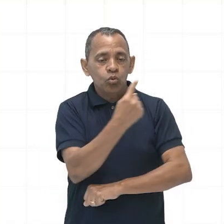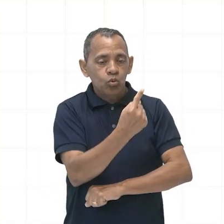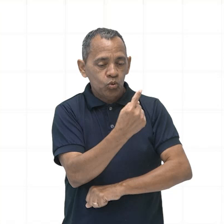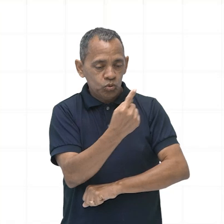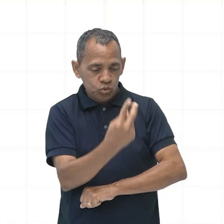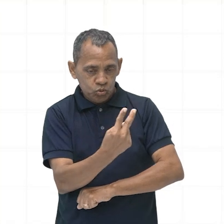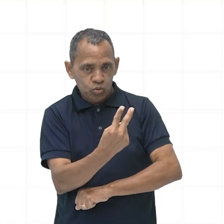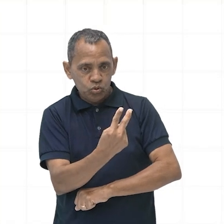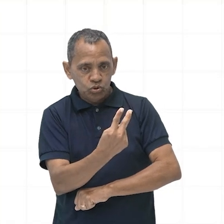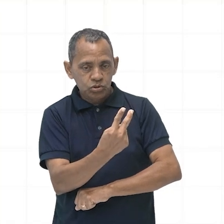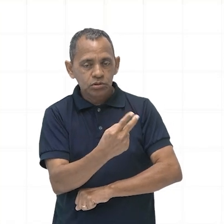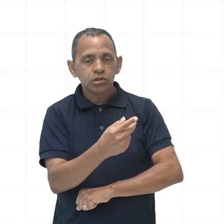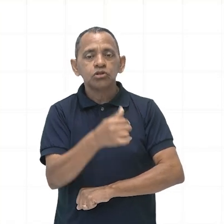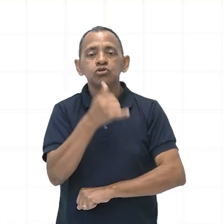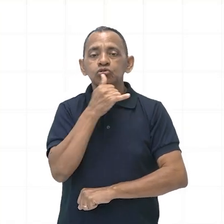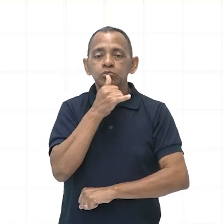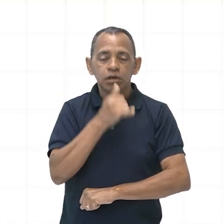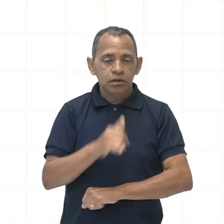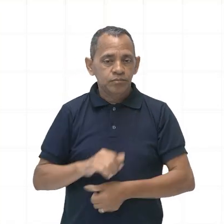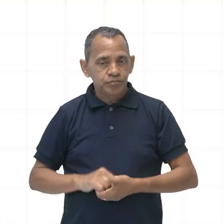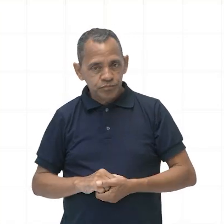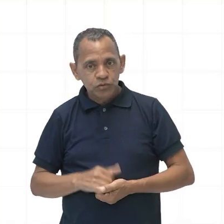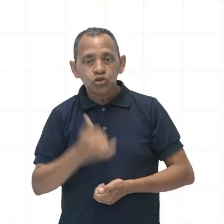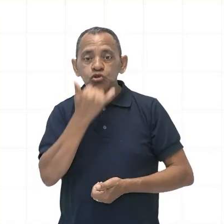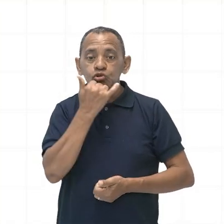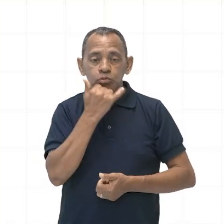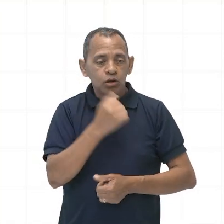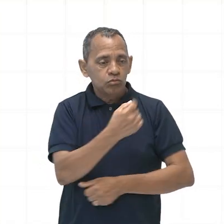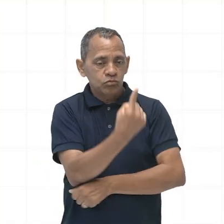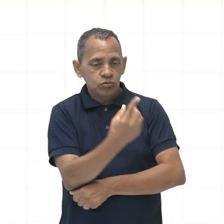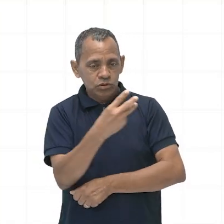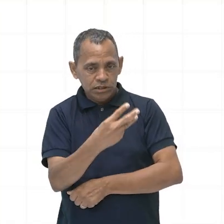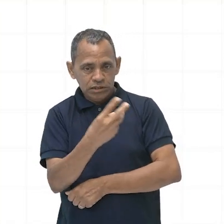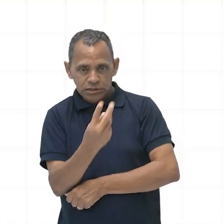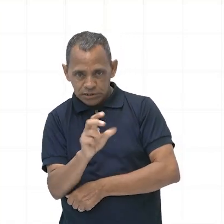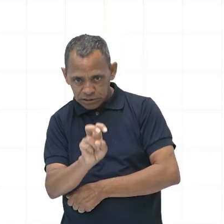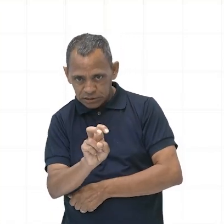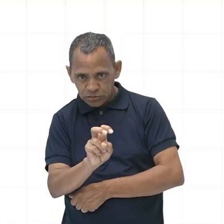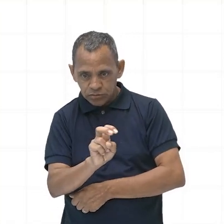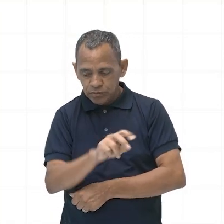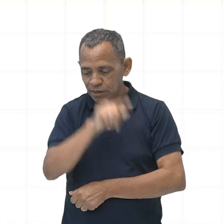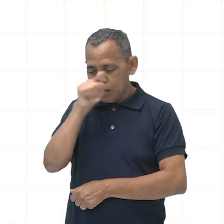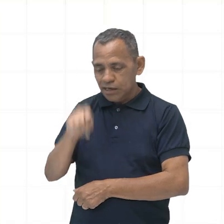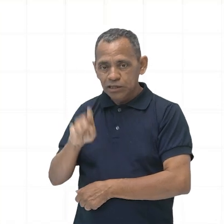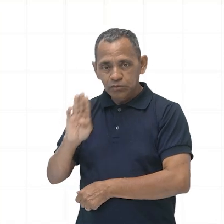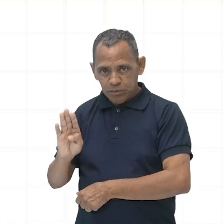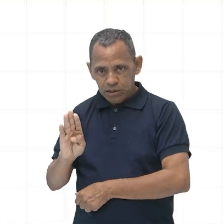1, 3, 5. E no evento B,